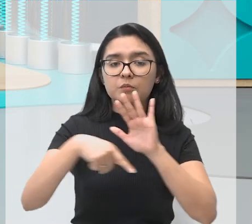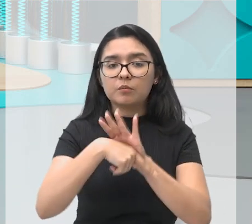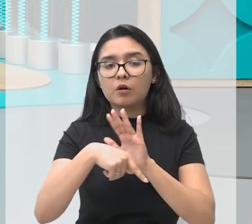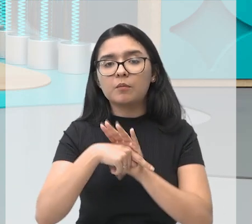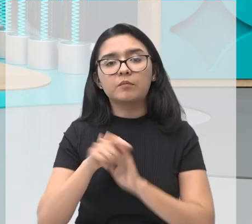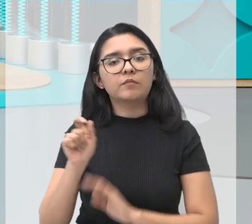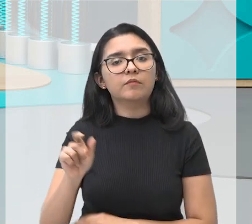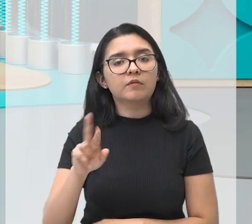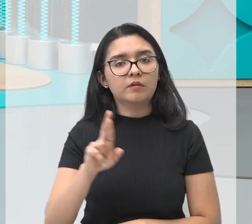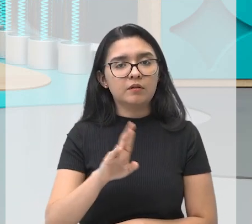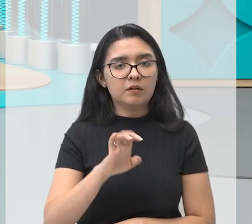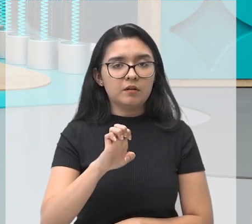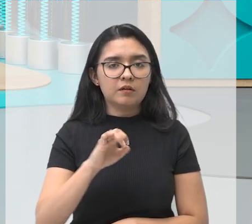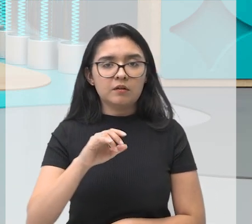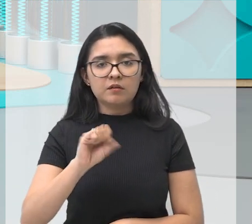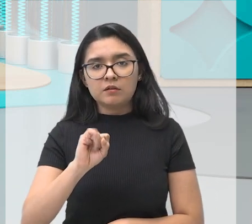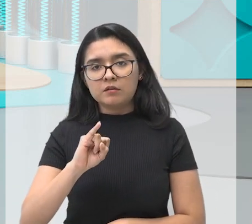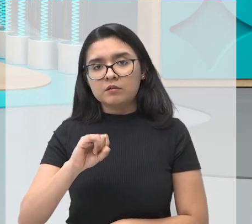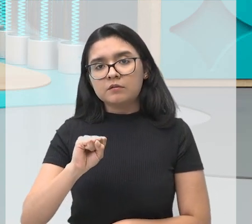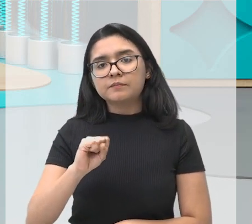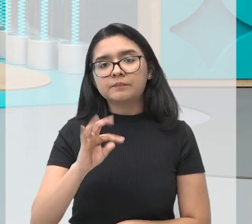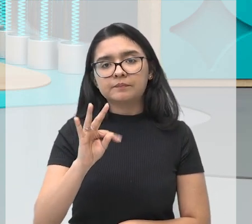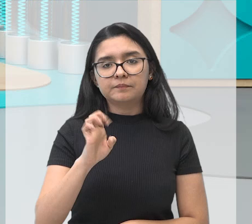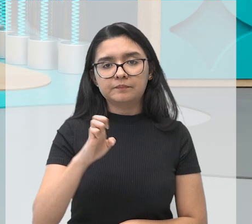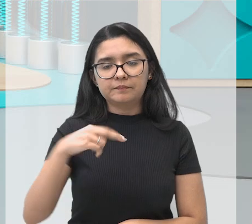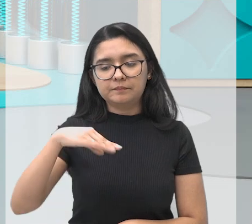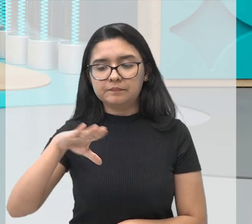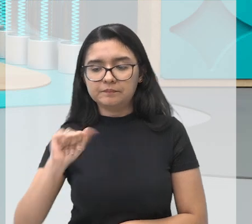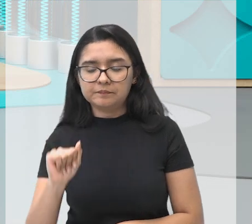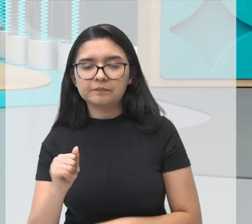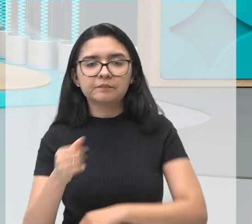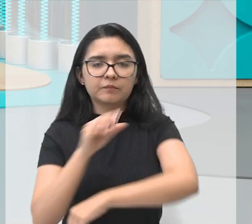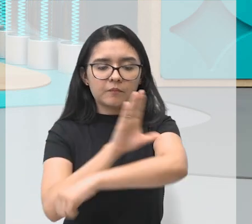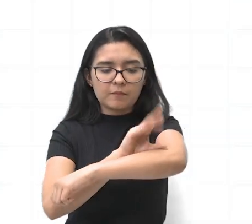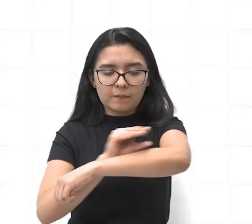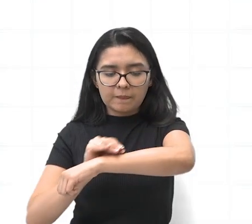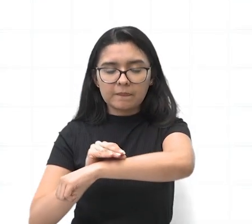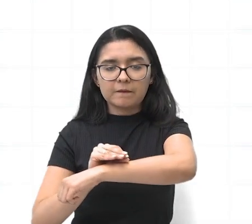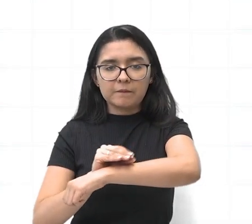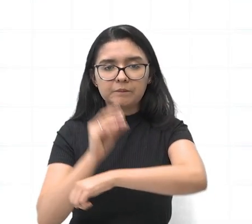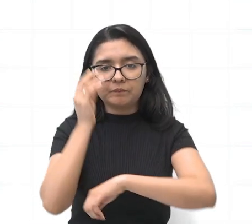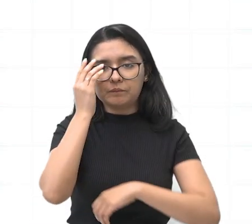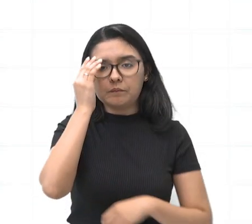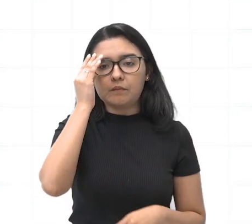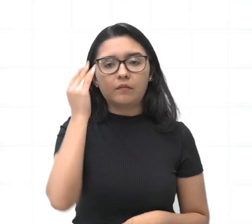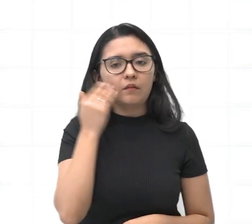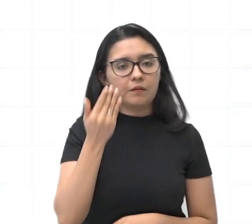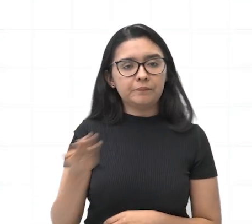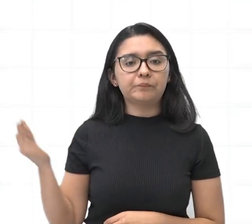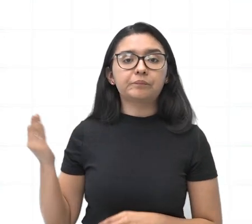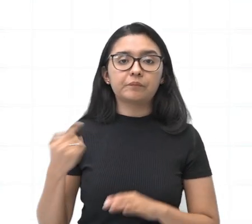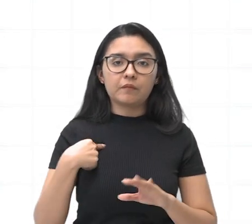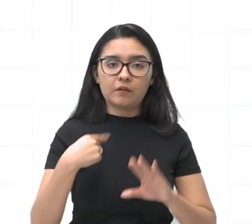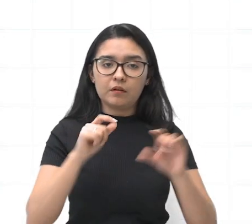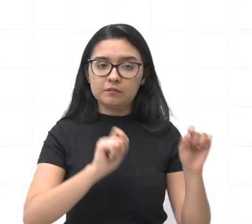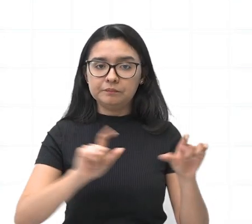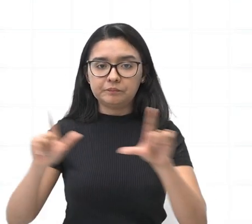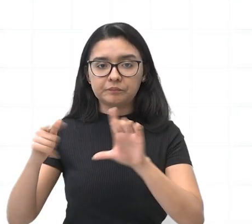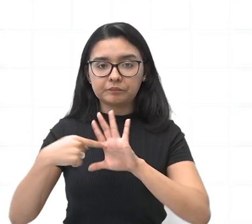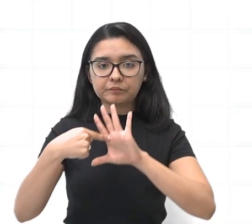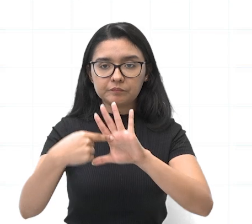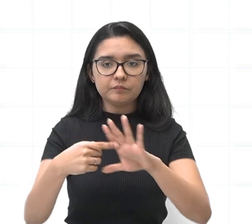resistência. Quando a gente olha para o nosso músculo, para o aspecto ali da resistência muscular, olha só o que a cartela traz para a